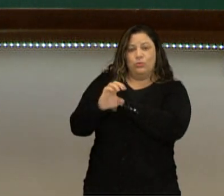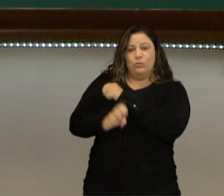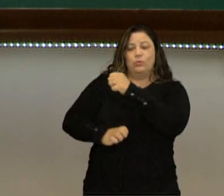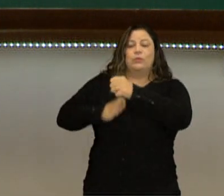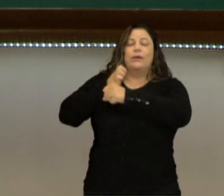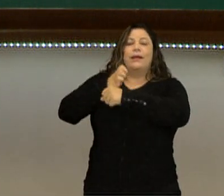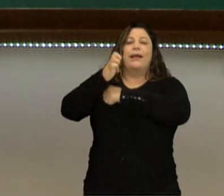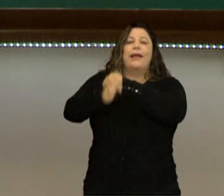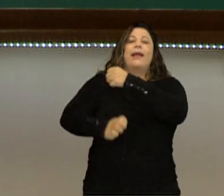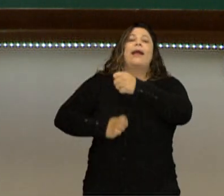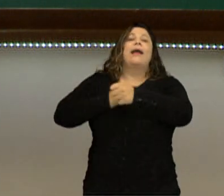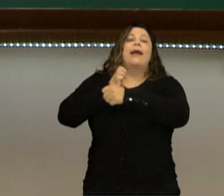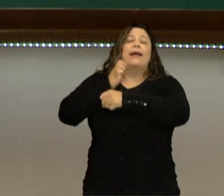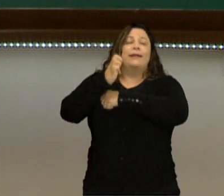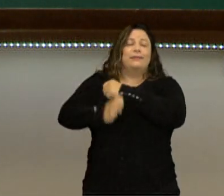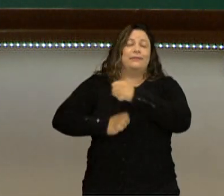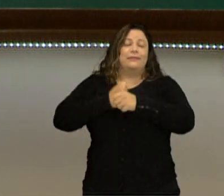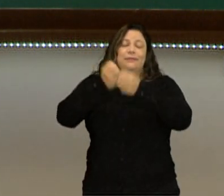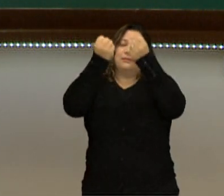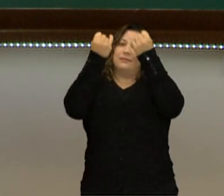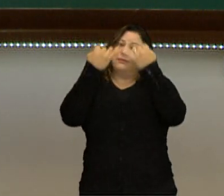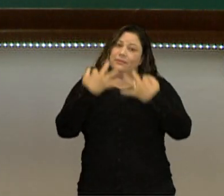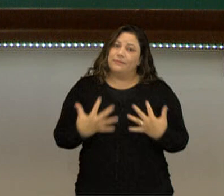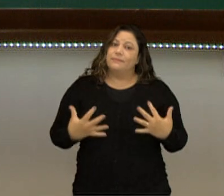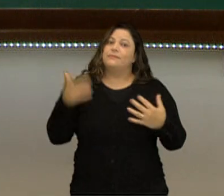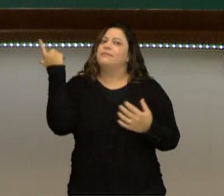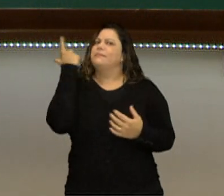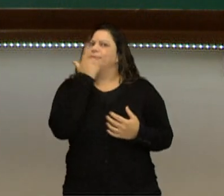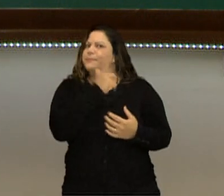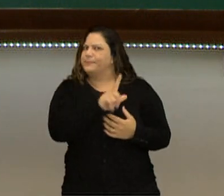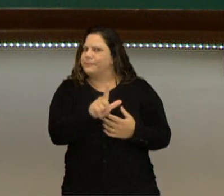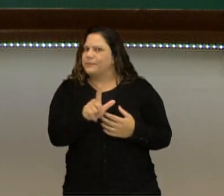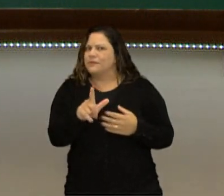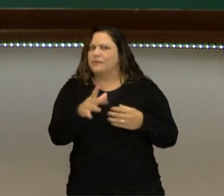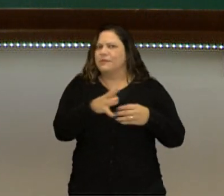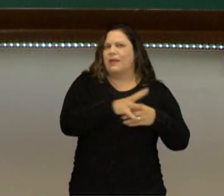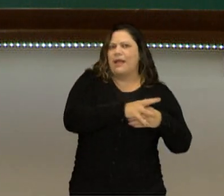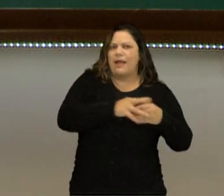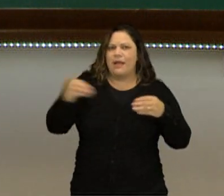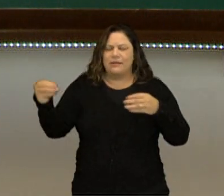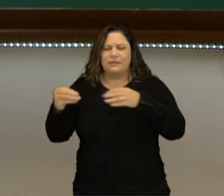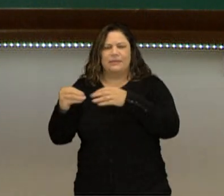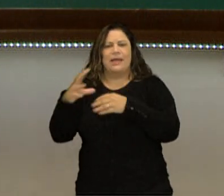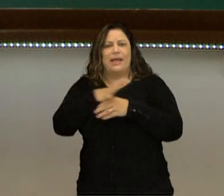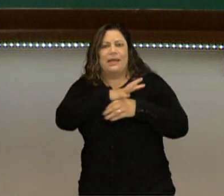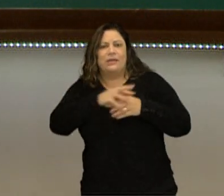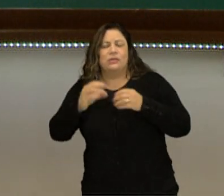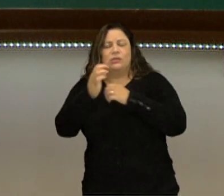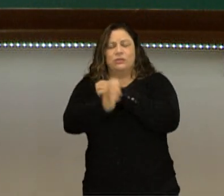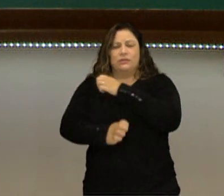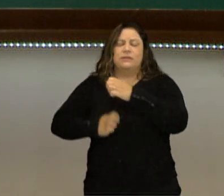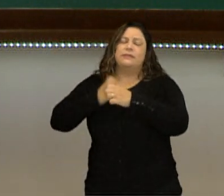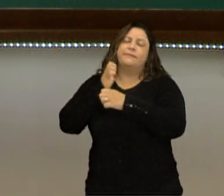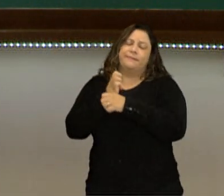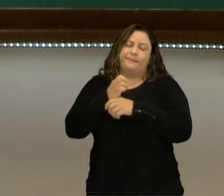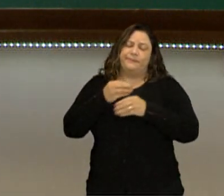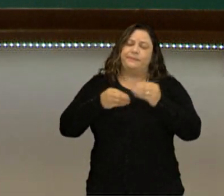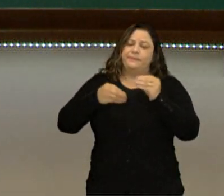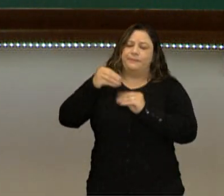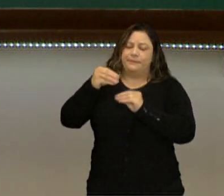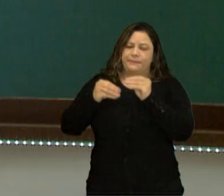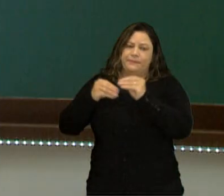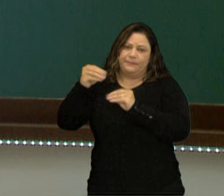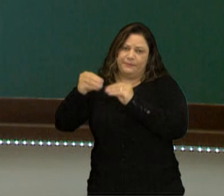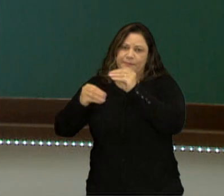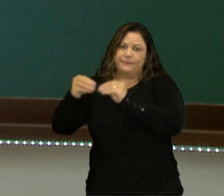única explicação possível é que se a luz consegue arrancar elétrons, então ela tem que se comportar como uma partícula. Então,